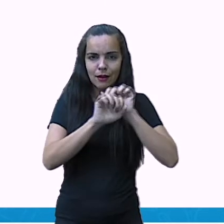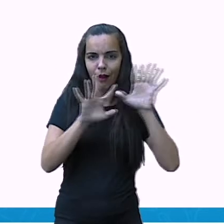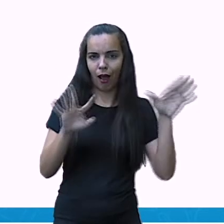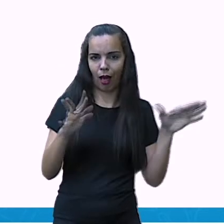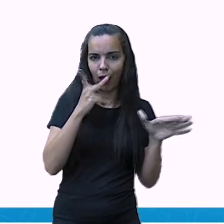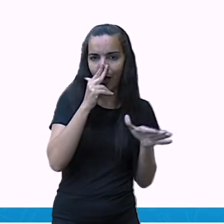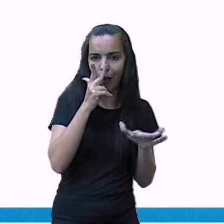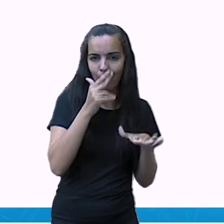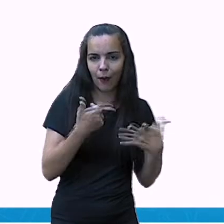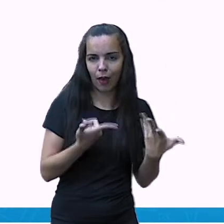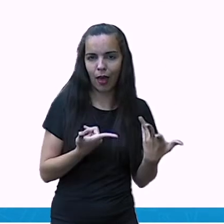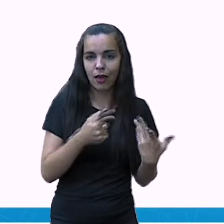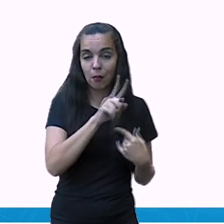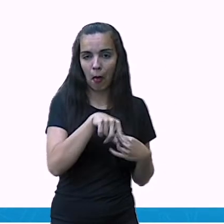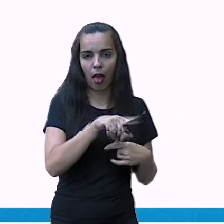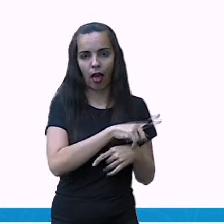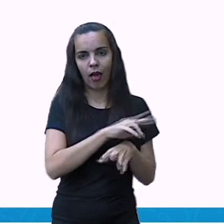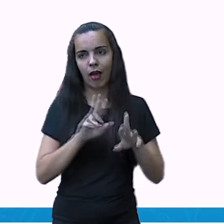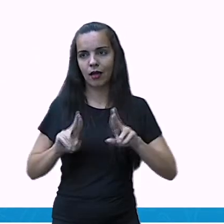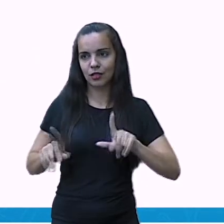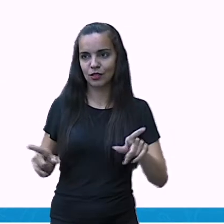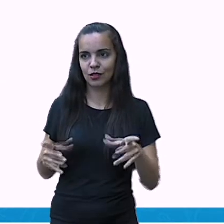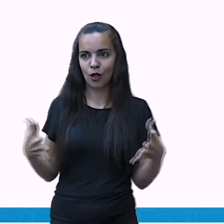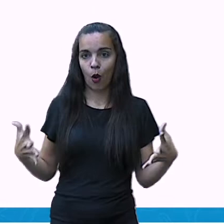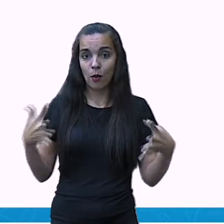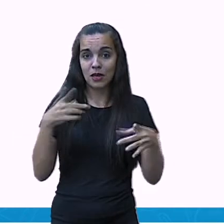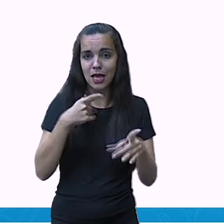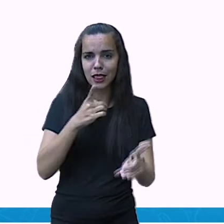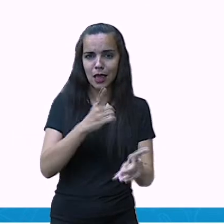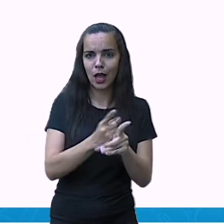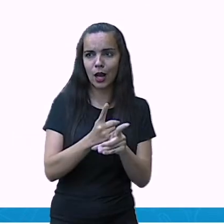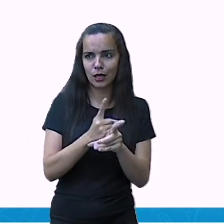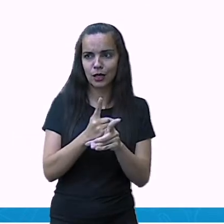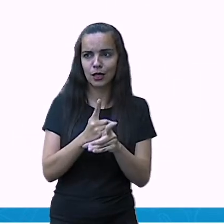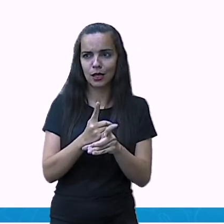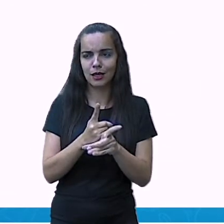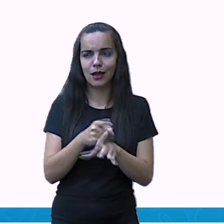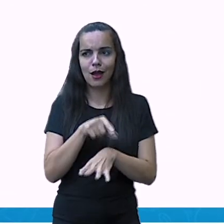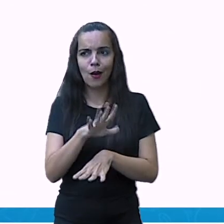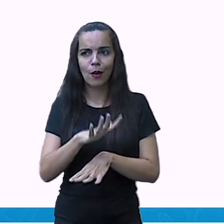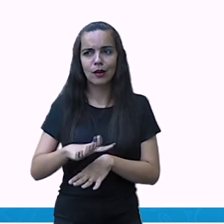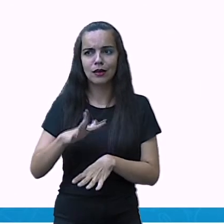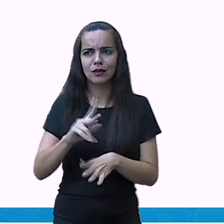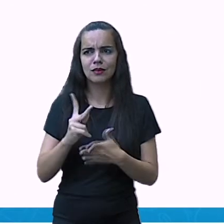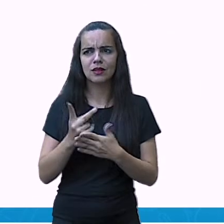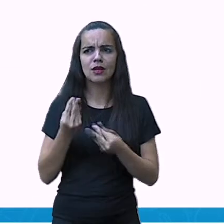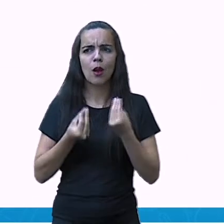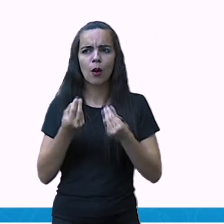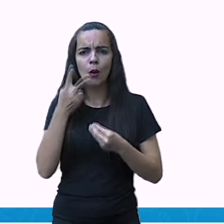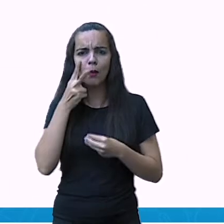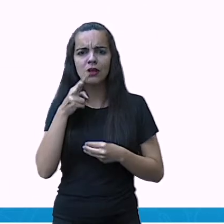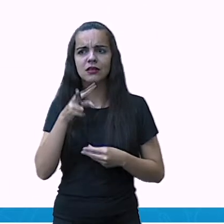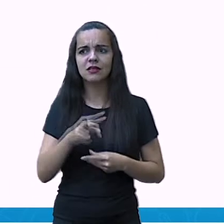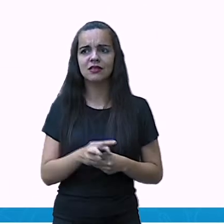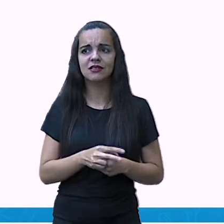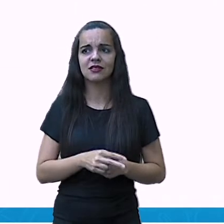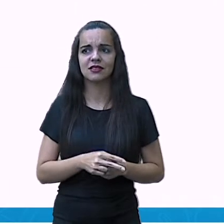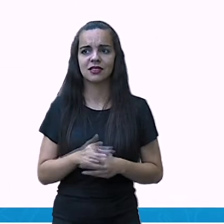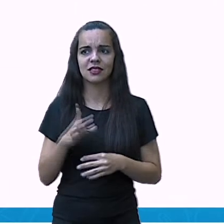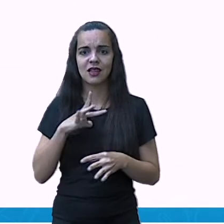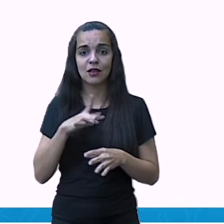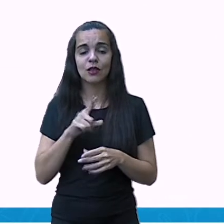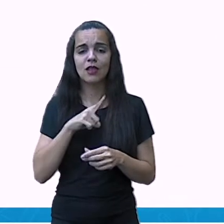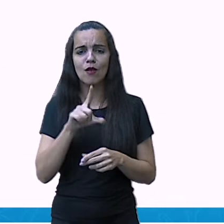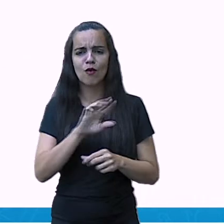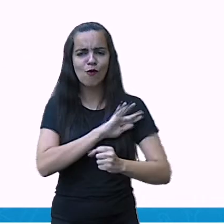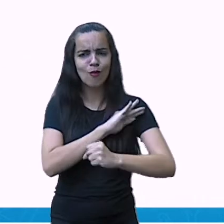se misturam. Mas, no encontro delas ali, o que nós estamos vendo? É a